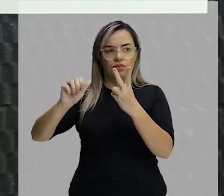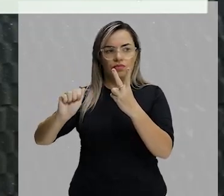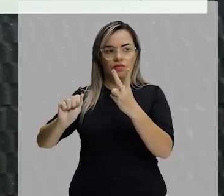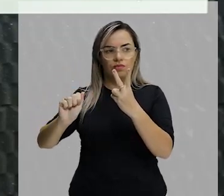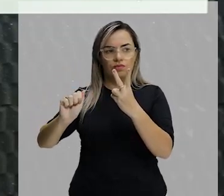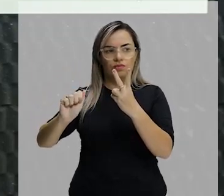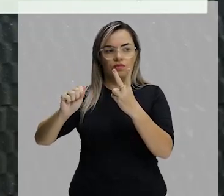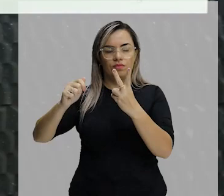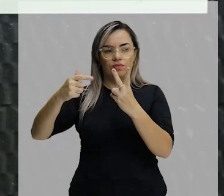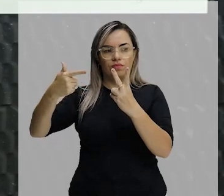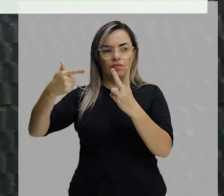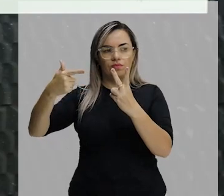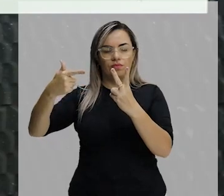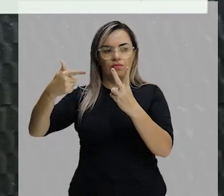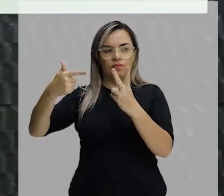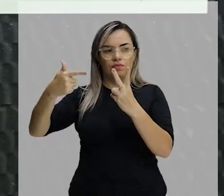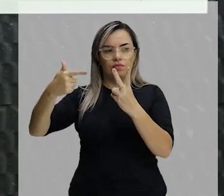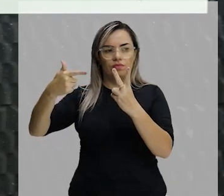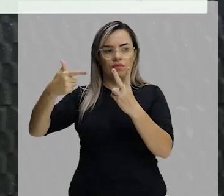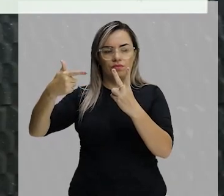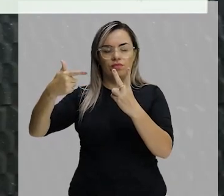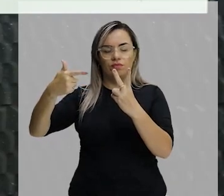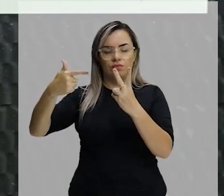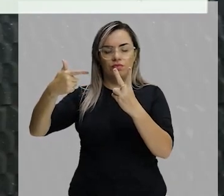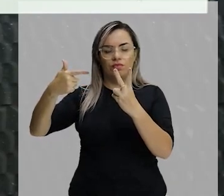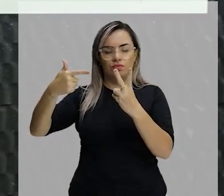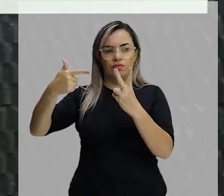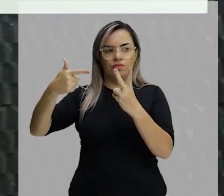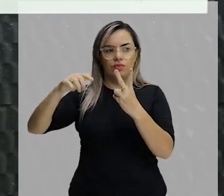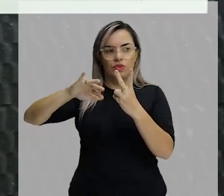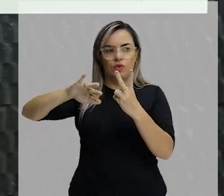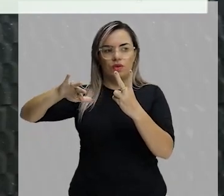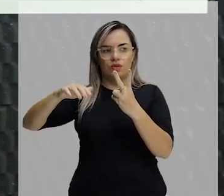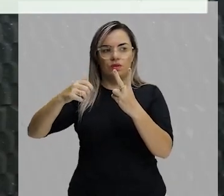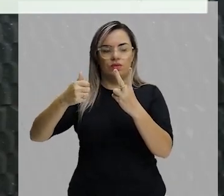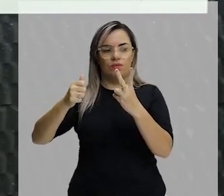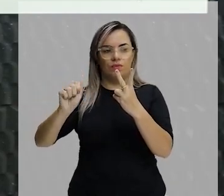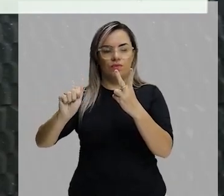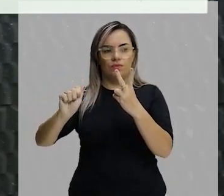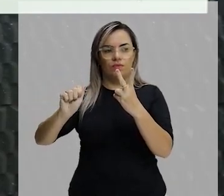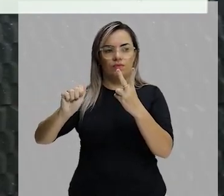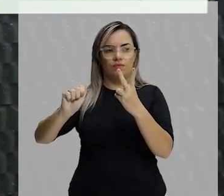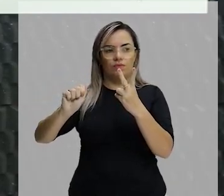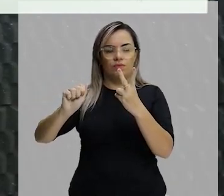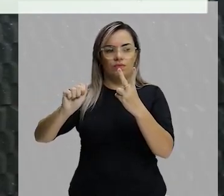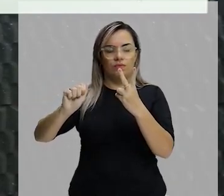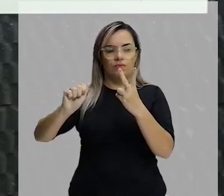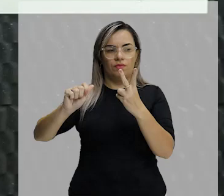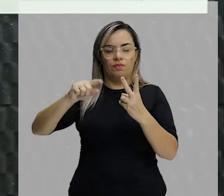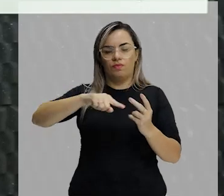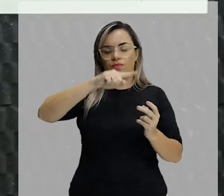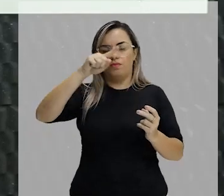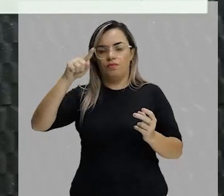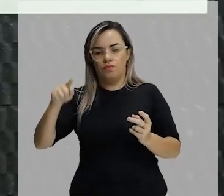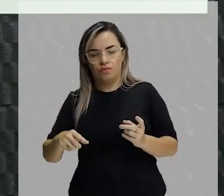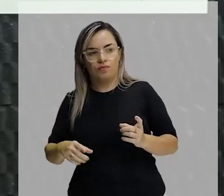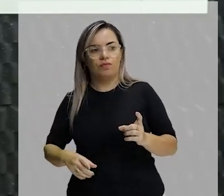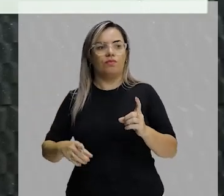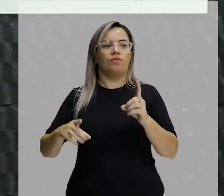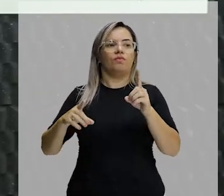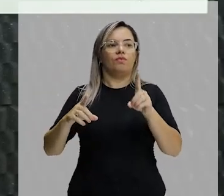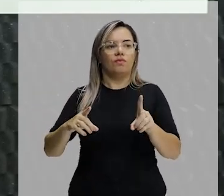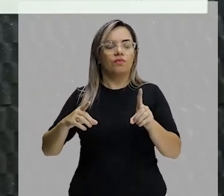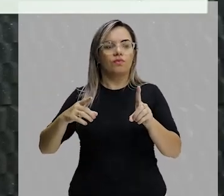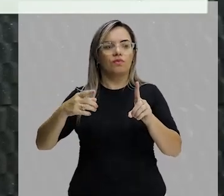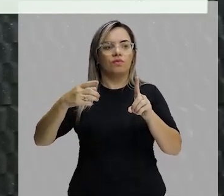a diagonal do cubo, esse a sai, porque ele está ao quadrado, e o 3 fica. Então, nós temos que fica a